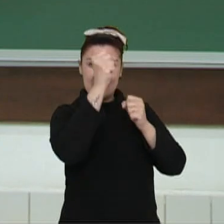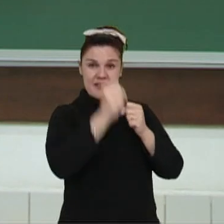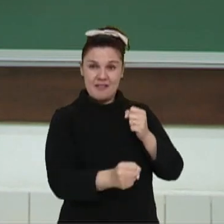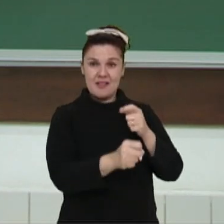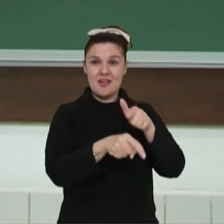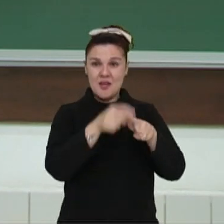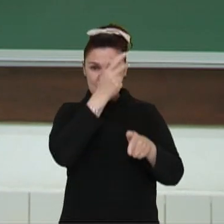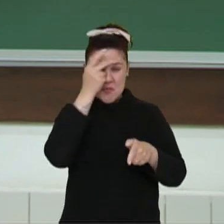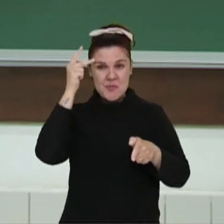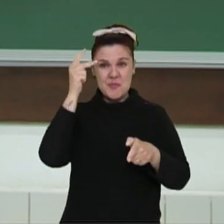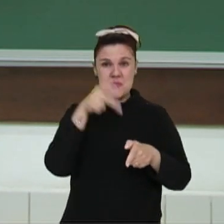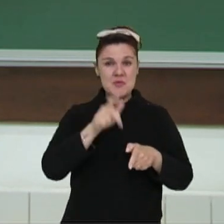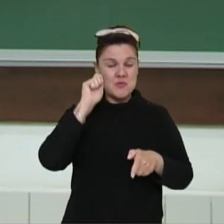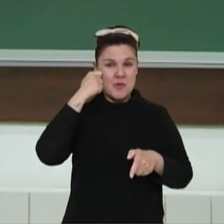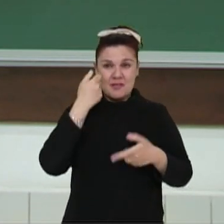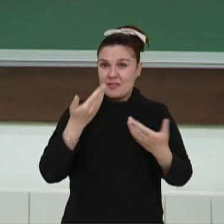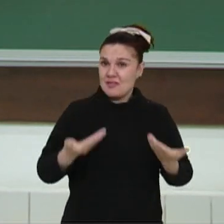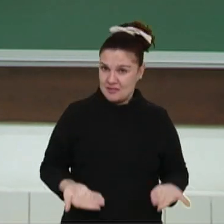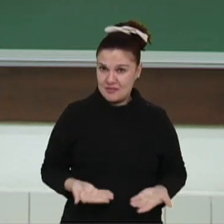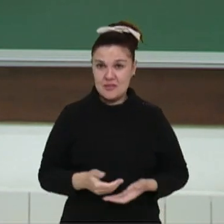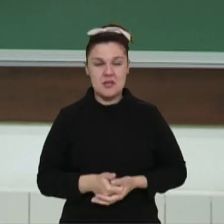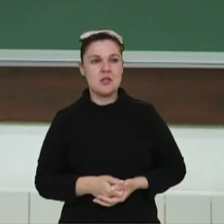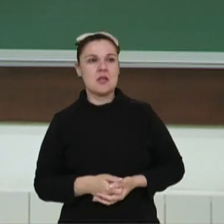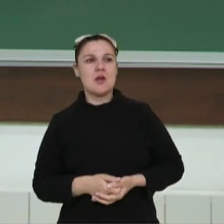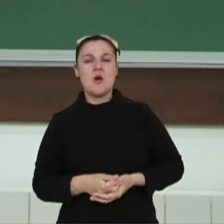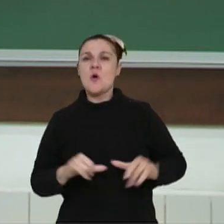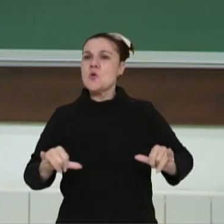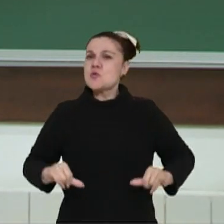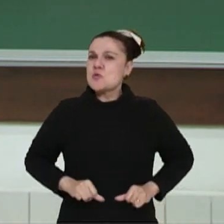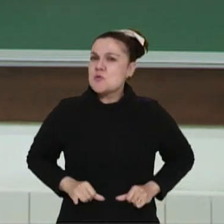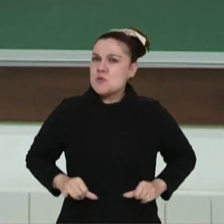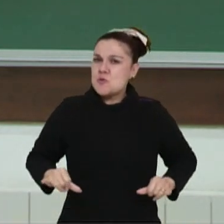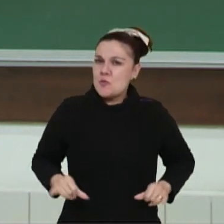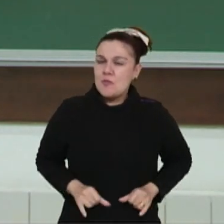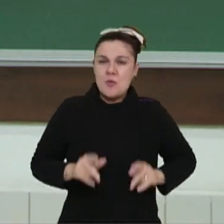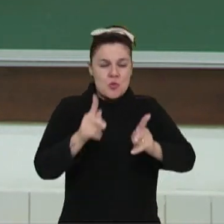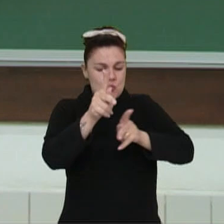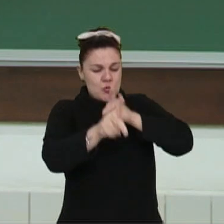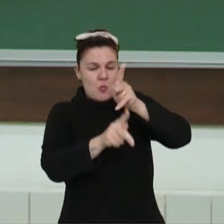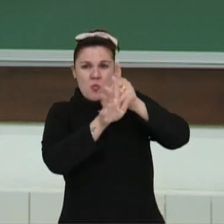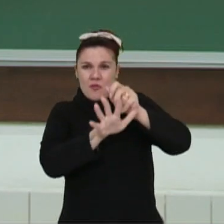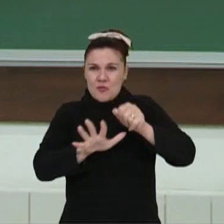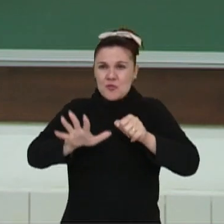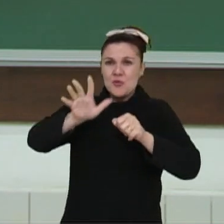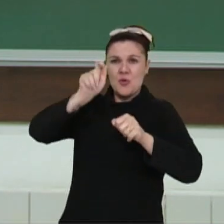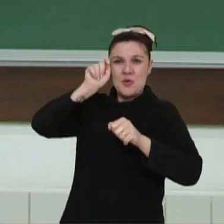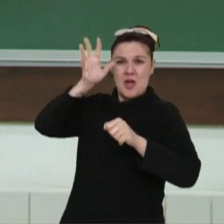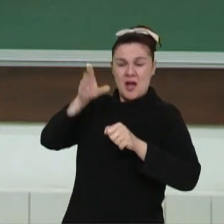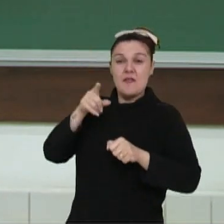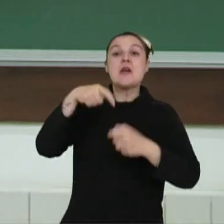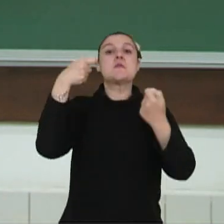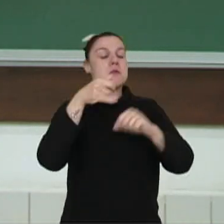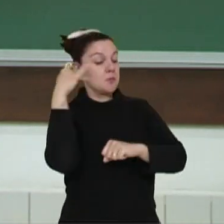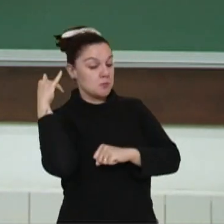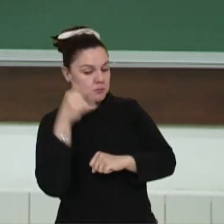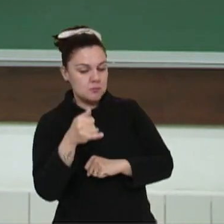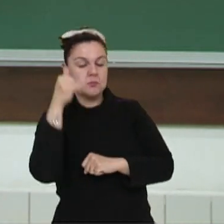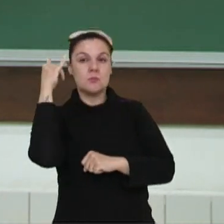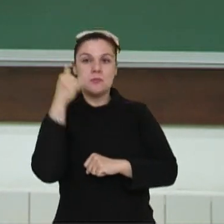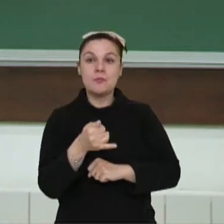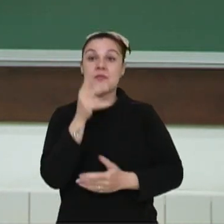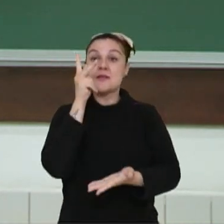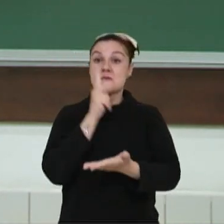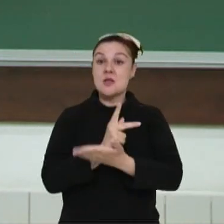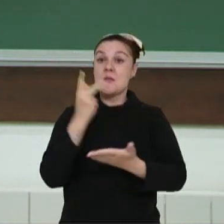todo e a tortura uma população inteira, né? Então a gente precisa reforçar isso, quanto esse crime